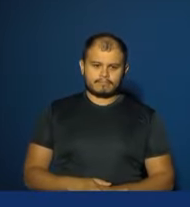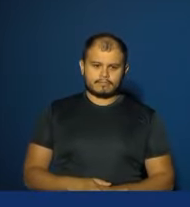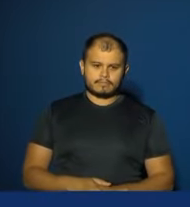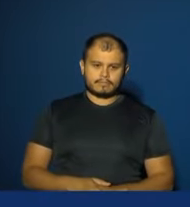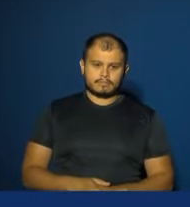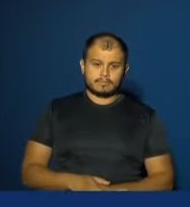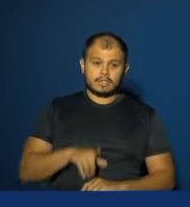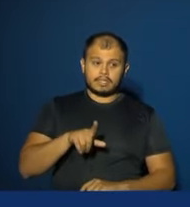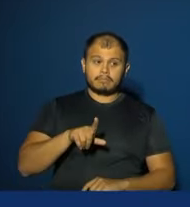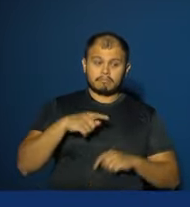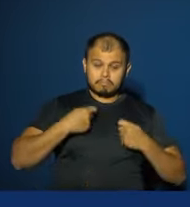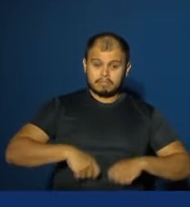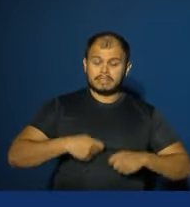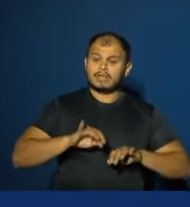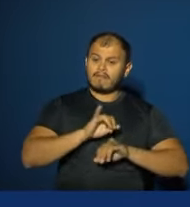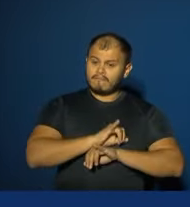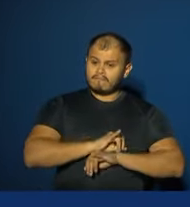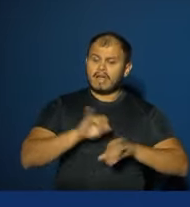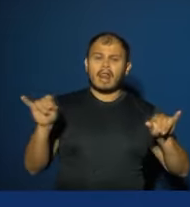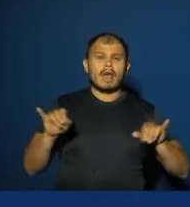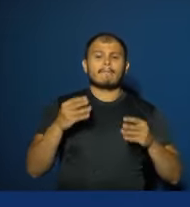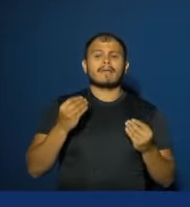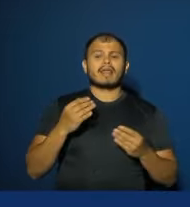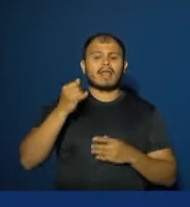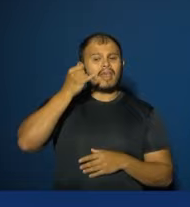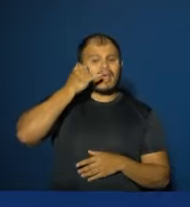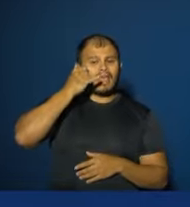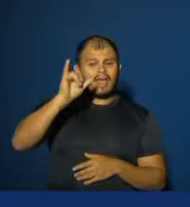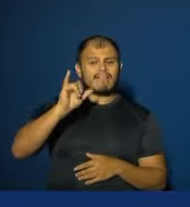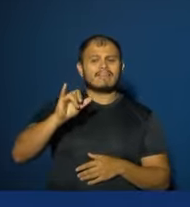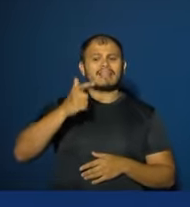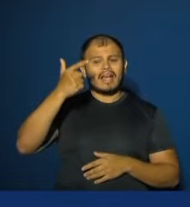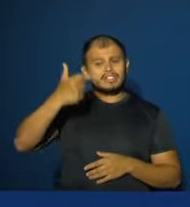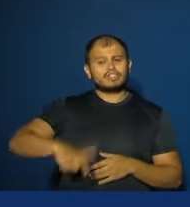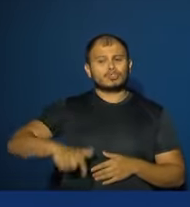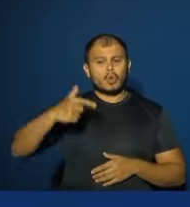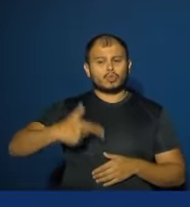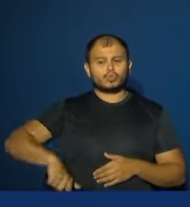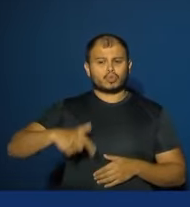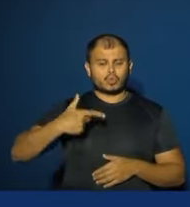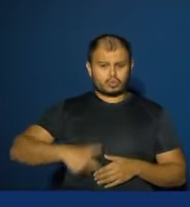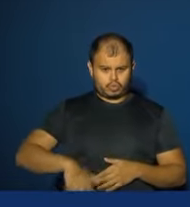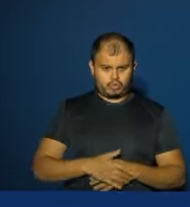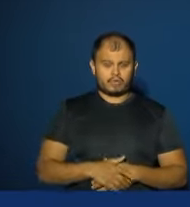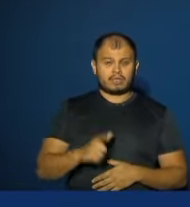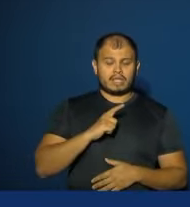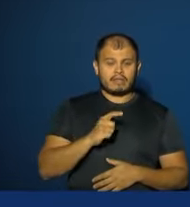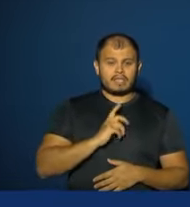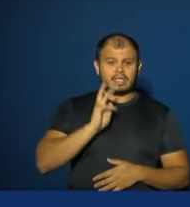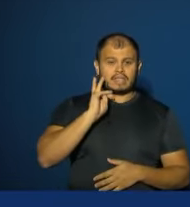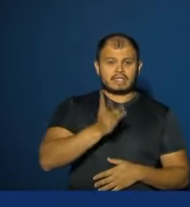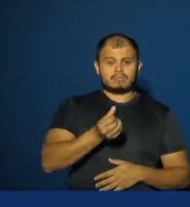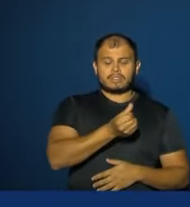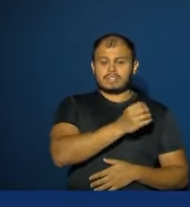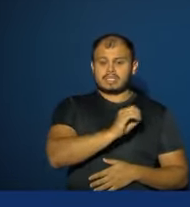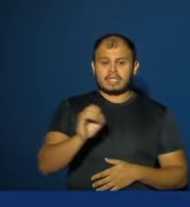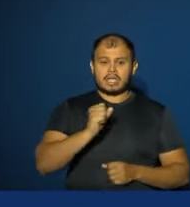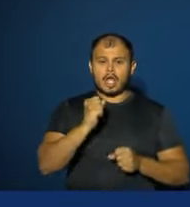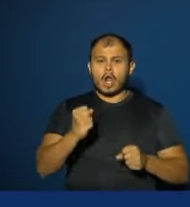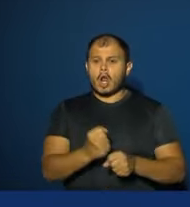Isso precisa ser dito com todas as letras para que não se repita mais no país isso. Nós encontramos 3.600